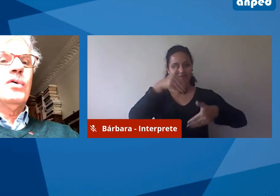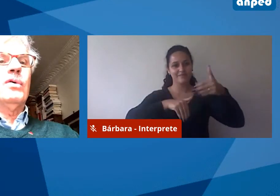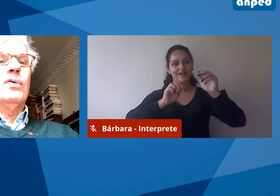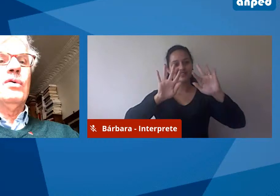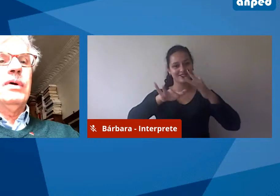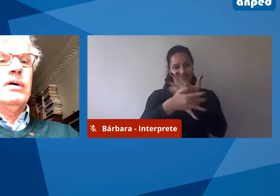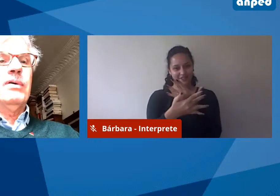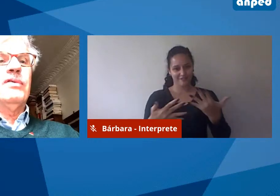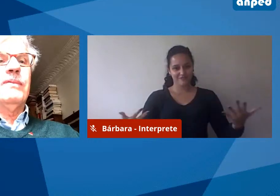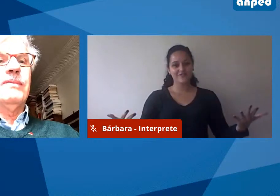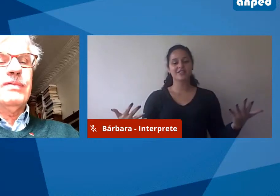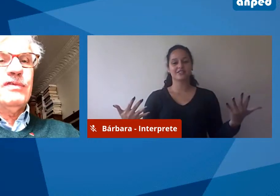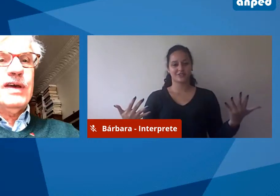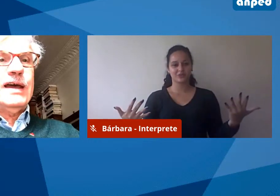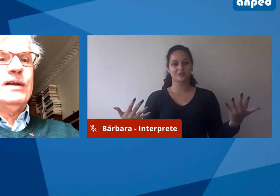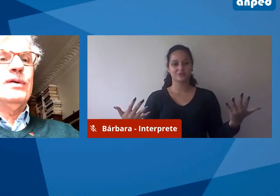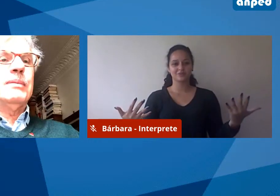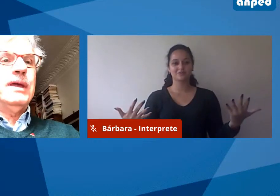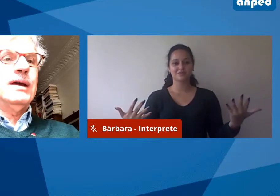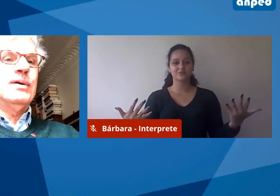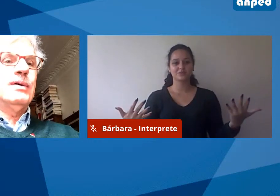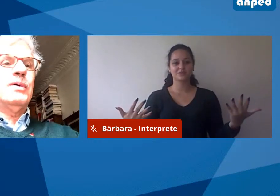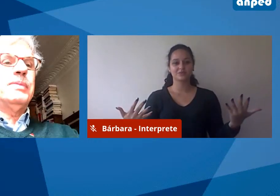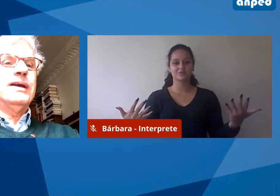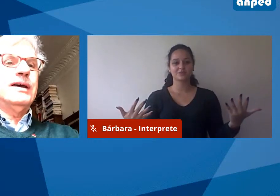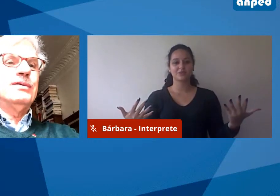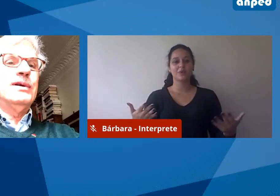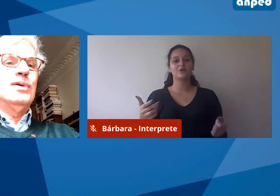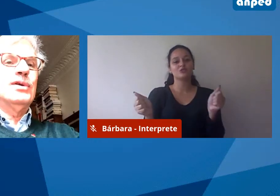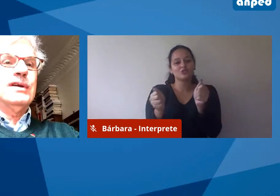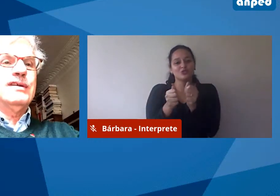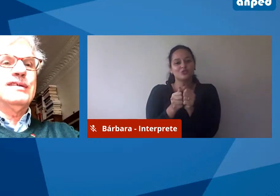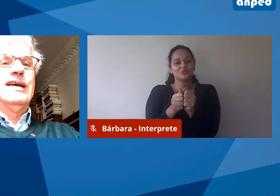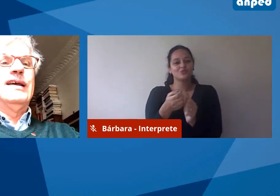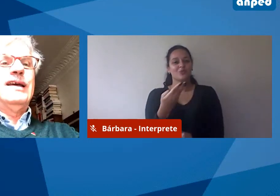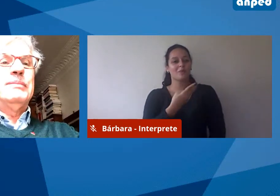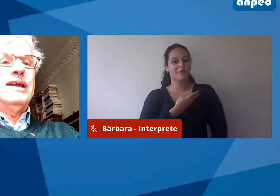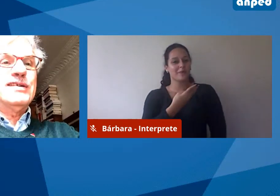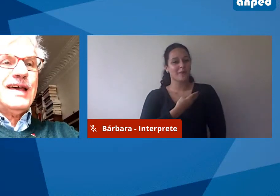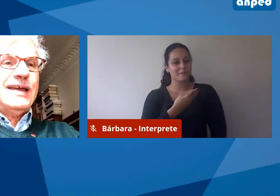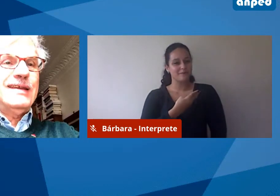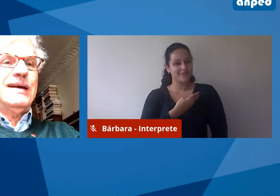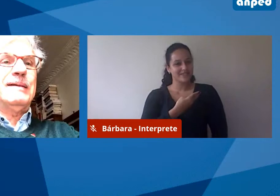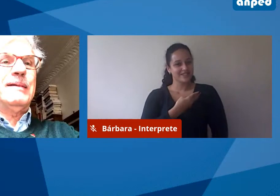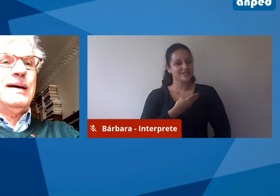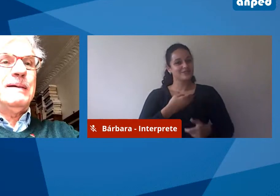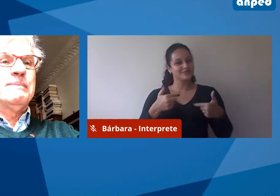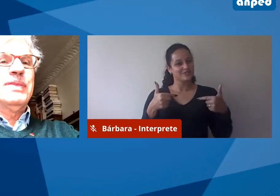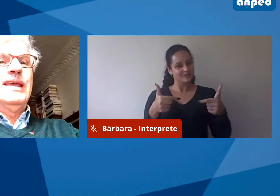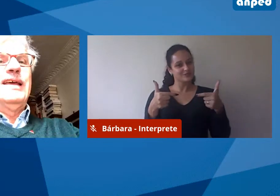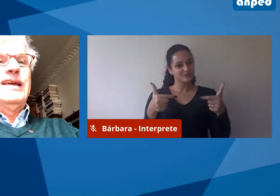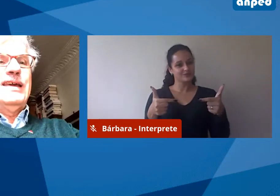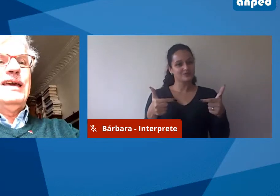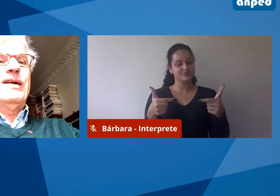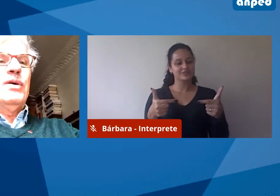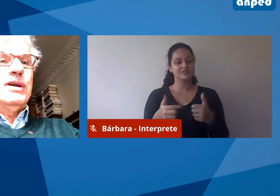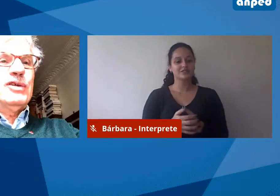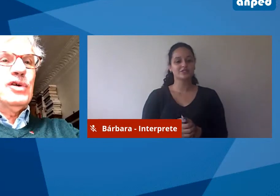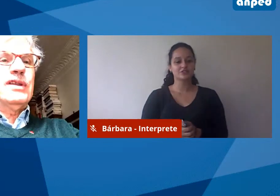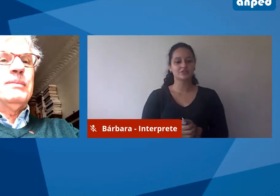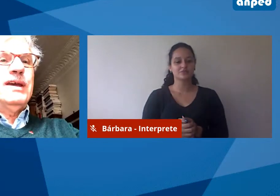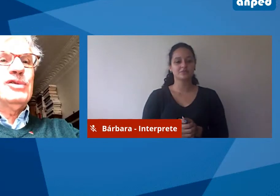evento com o meu velho amigo e companheiro de lutas, Emir Sader, né?